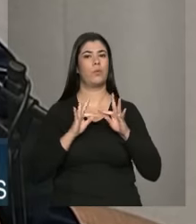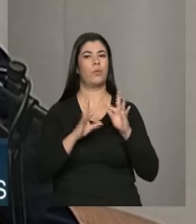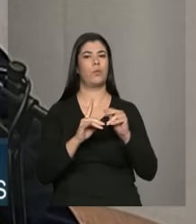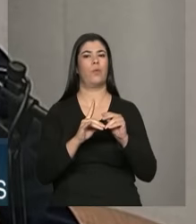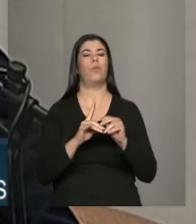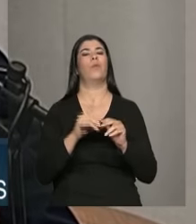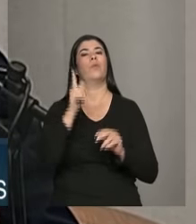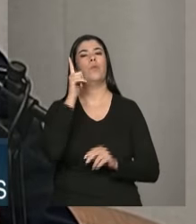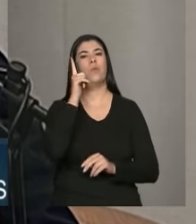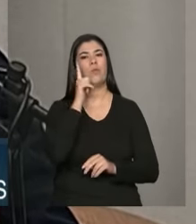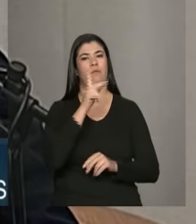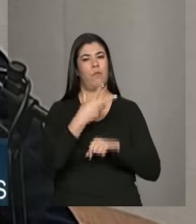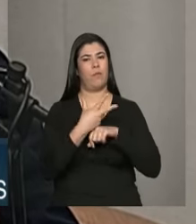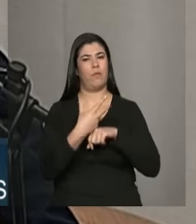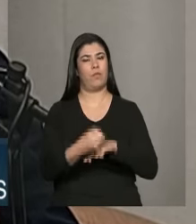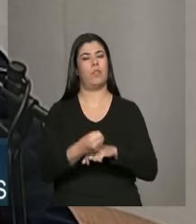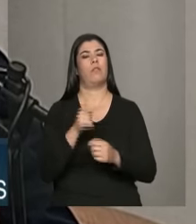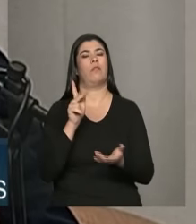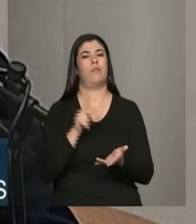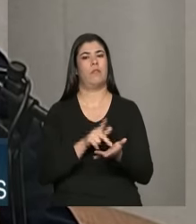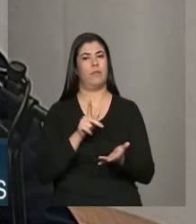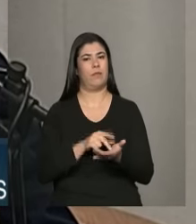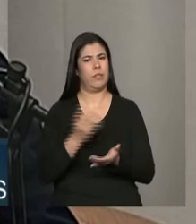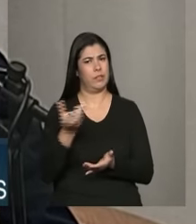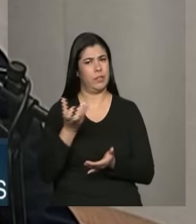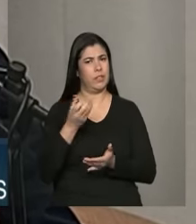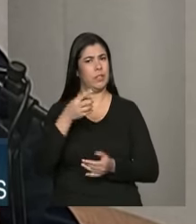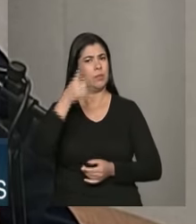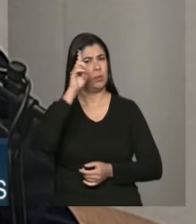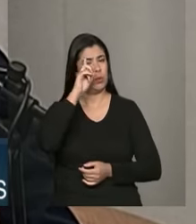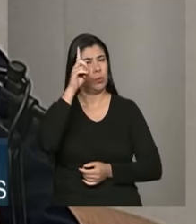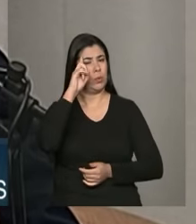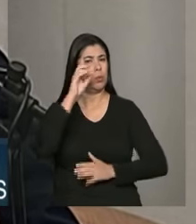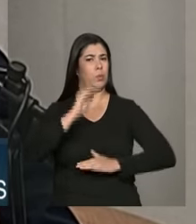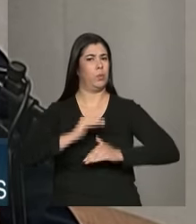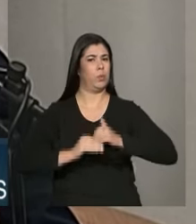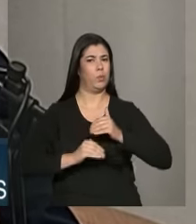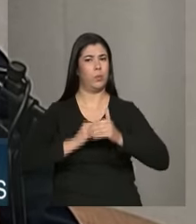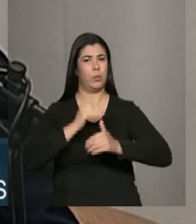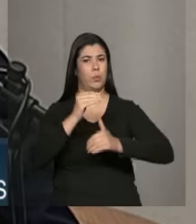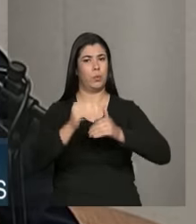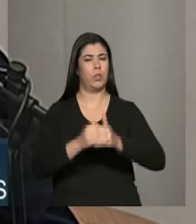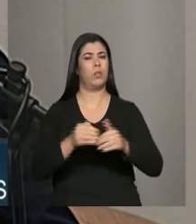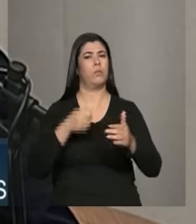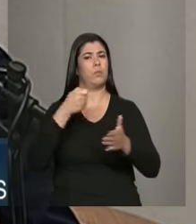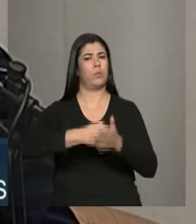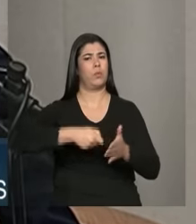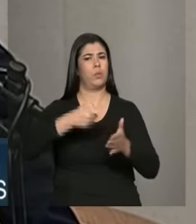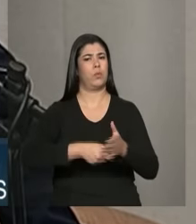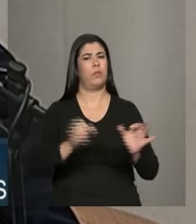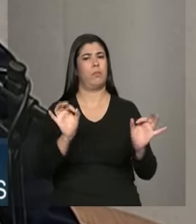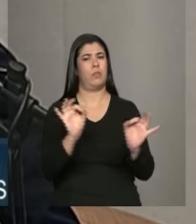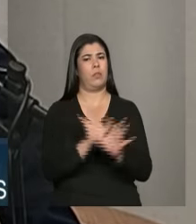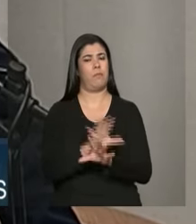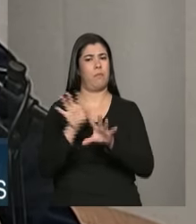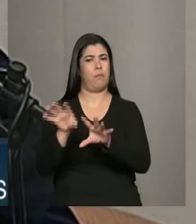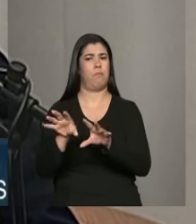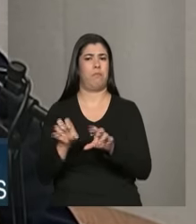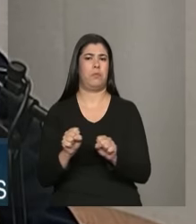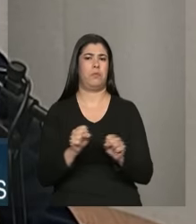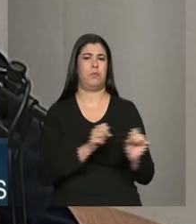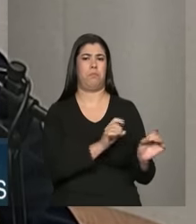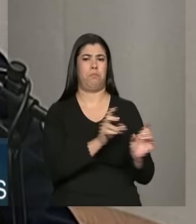tivemos e queremos sem sombo de dúvidas avançar a cada dia eh no combate esse tipo de crime que Como já foi dito